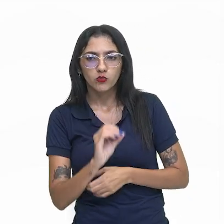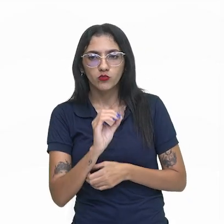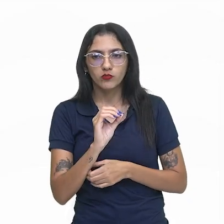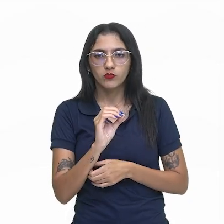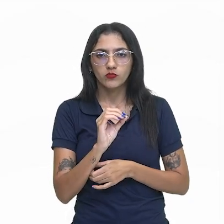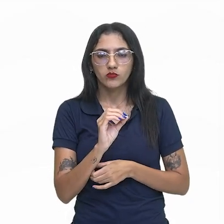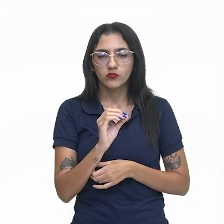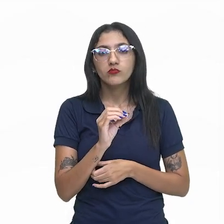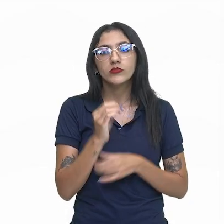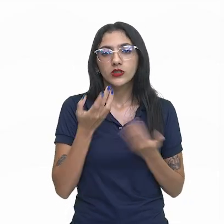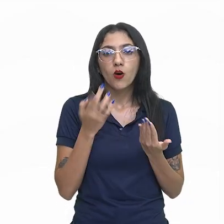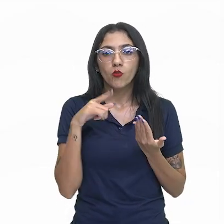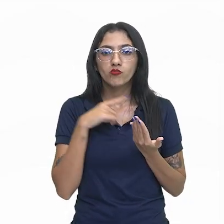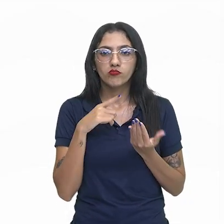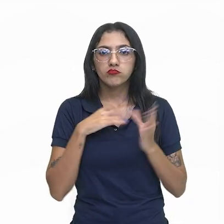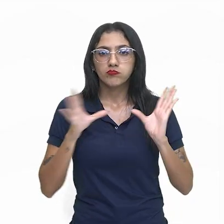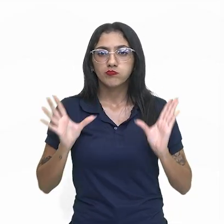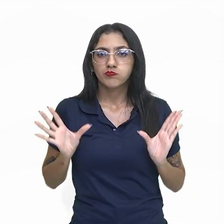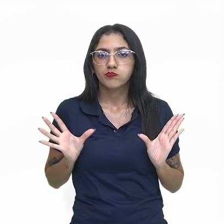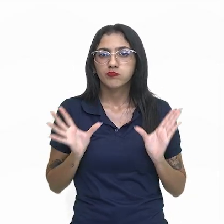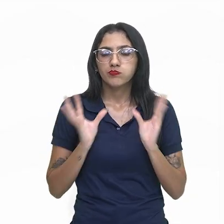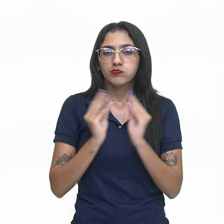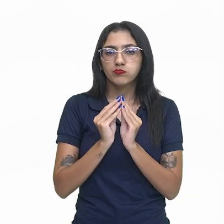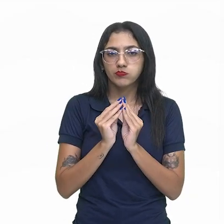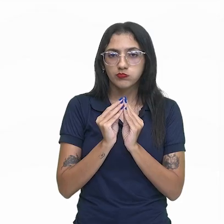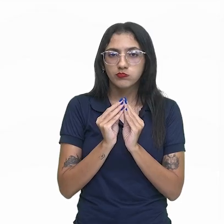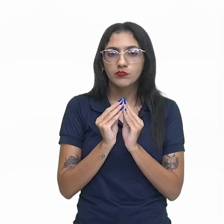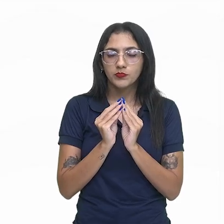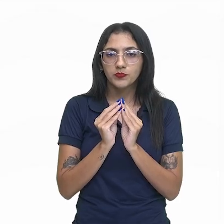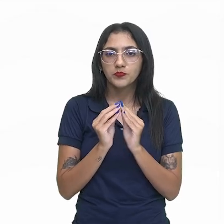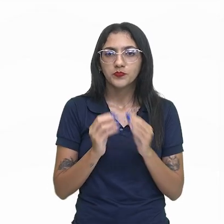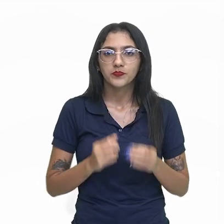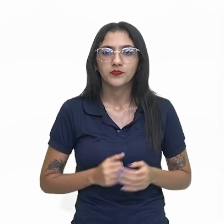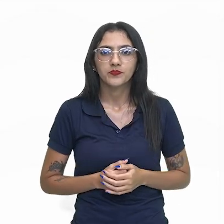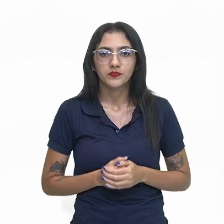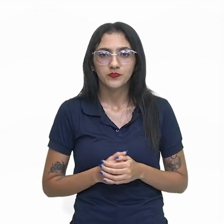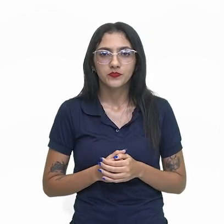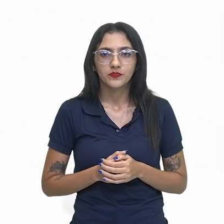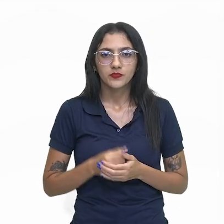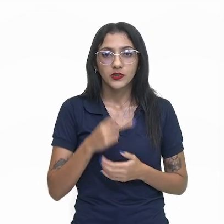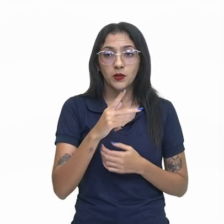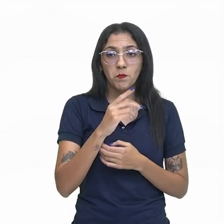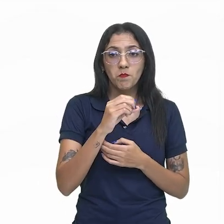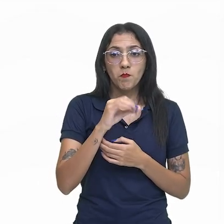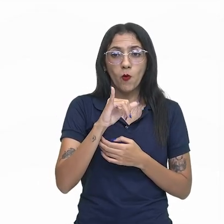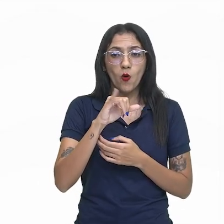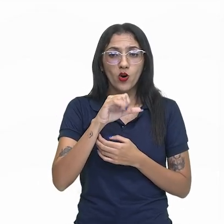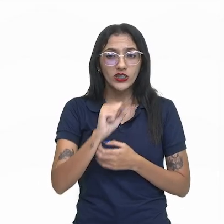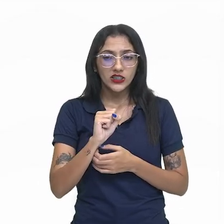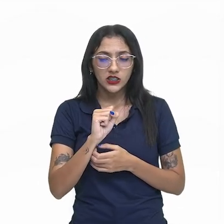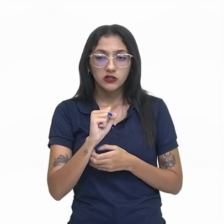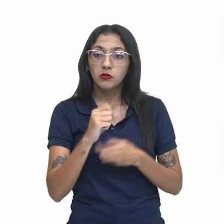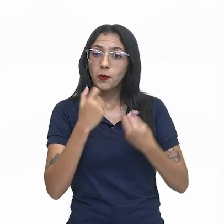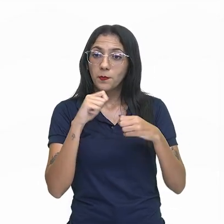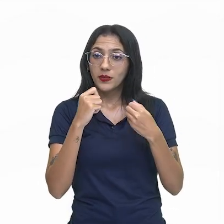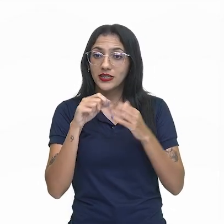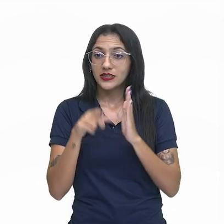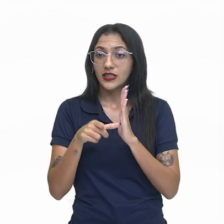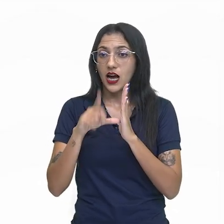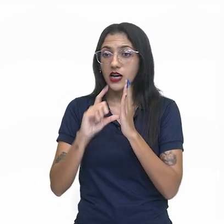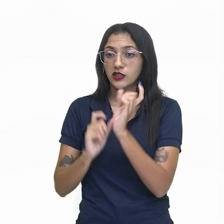concluindo. Então, logo, assim, pois, depois do verbo, né? Por isso,